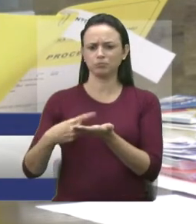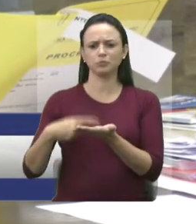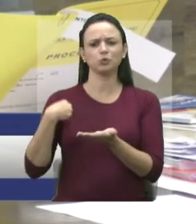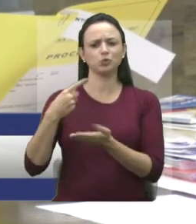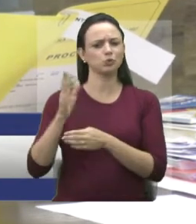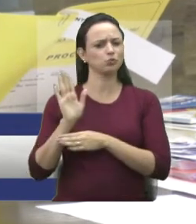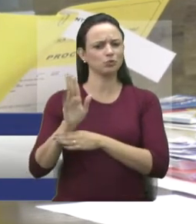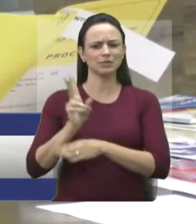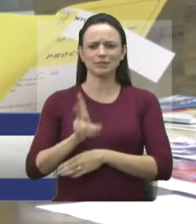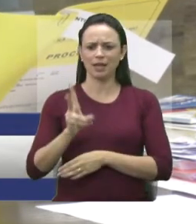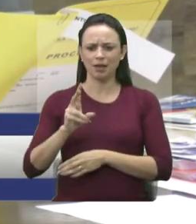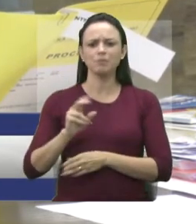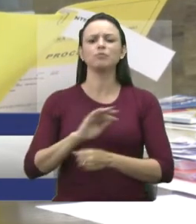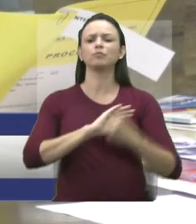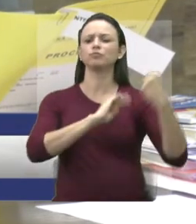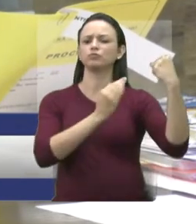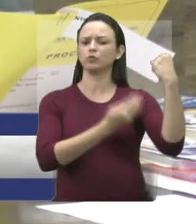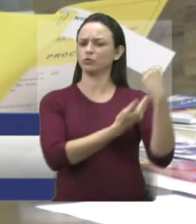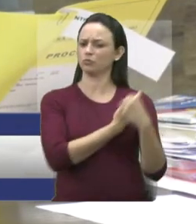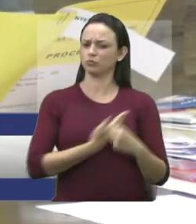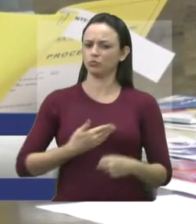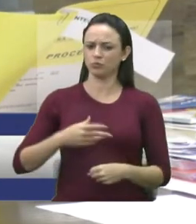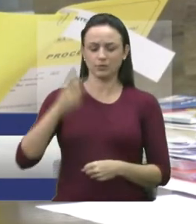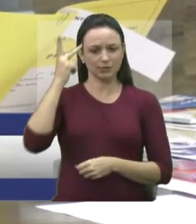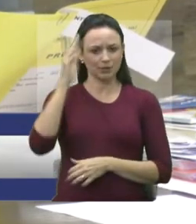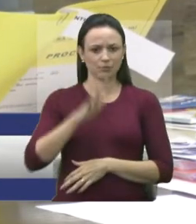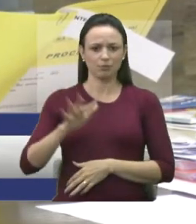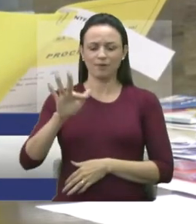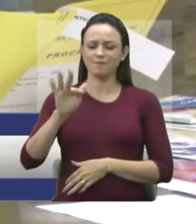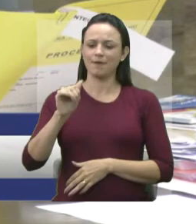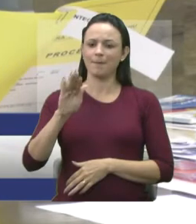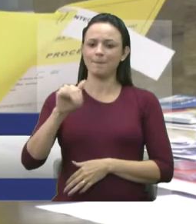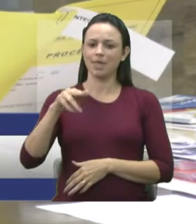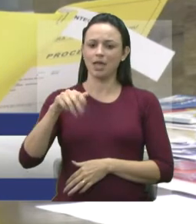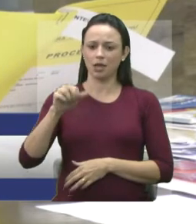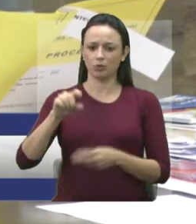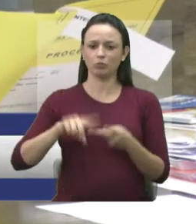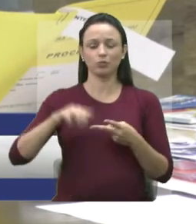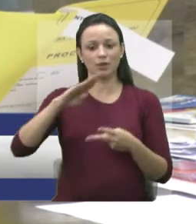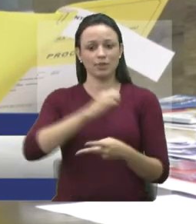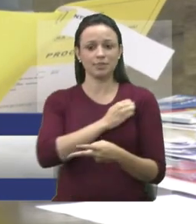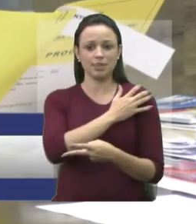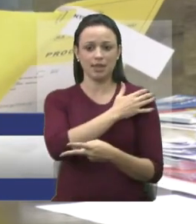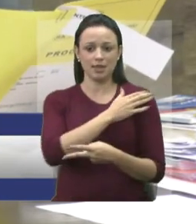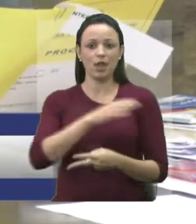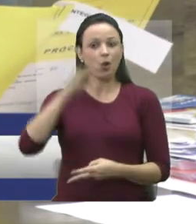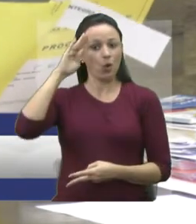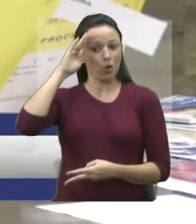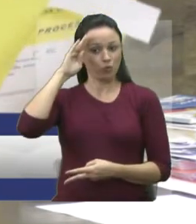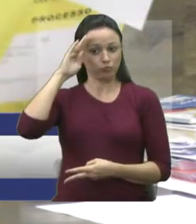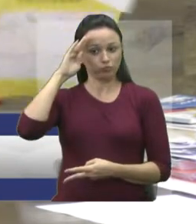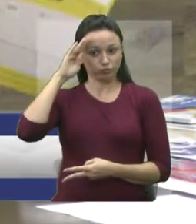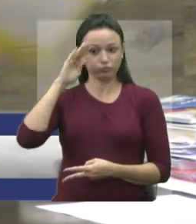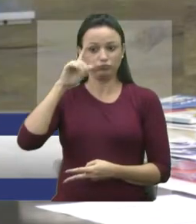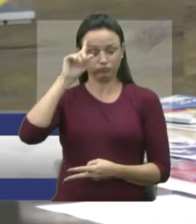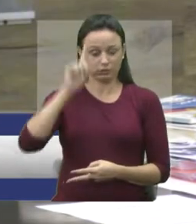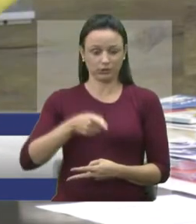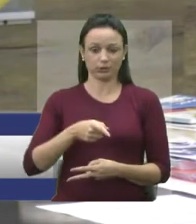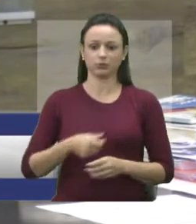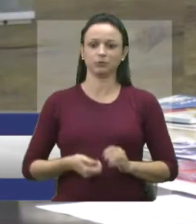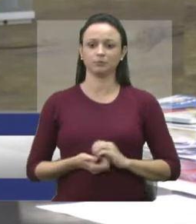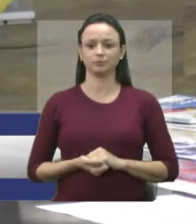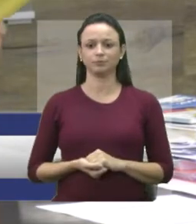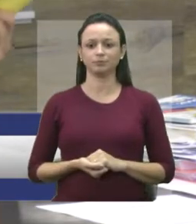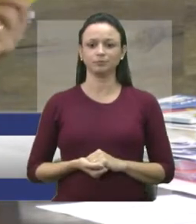Força Pública de São Paulo. Fabiano de Almeida Serpa, Tenente-Coronel da Polícia Militar, Comandante.